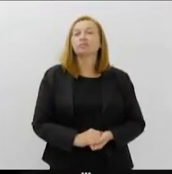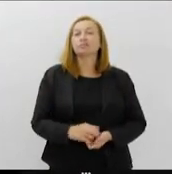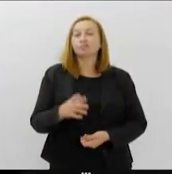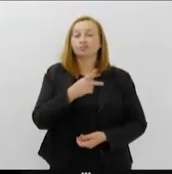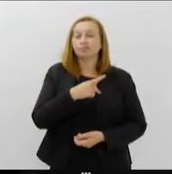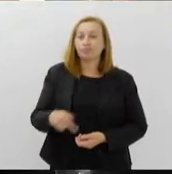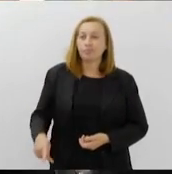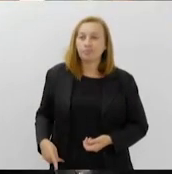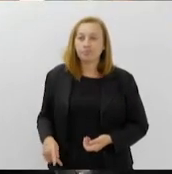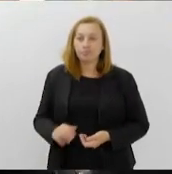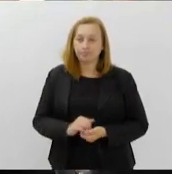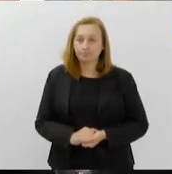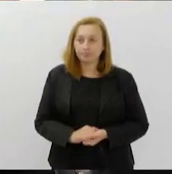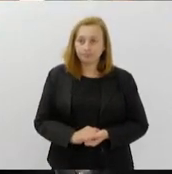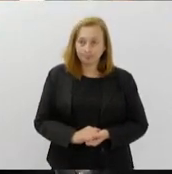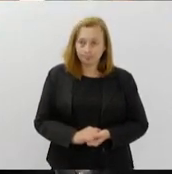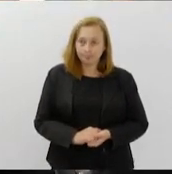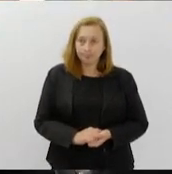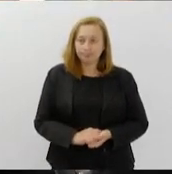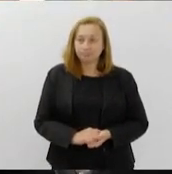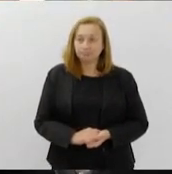Presidente.